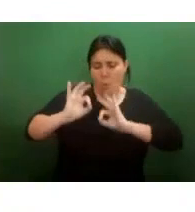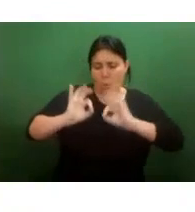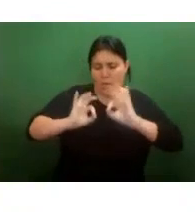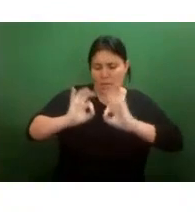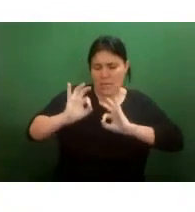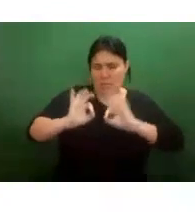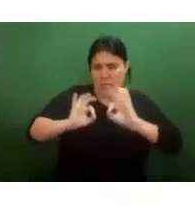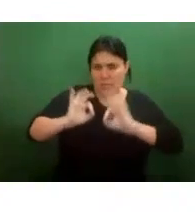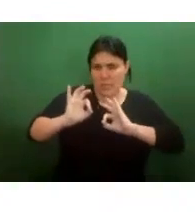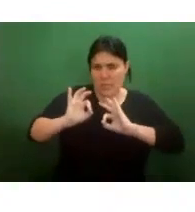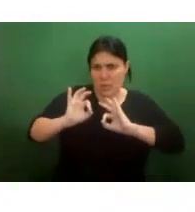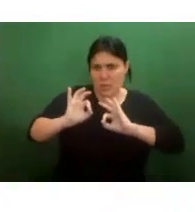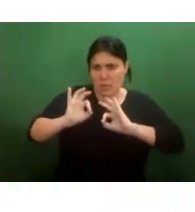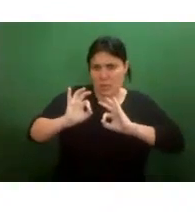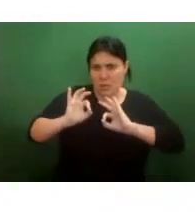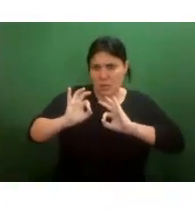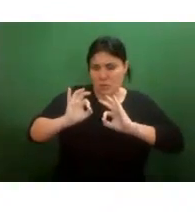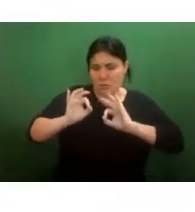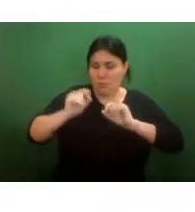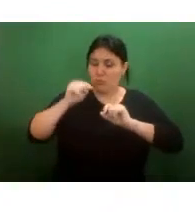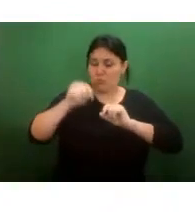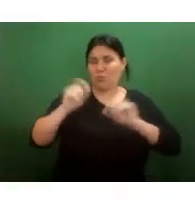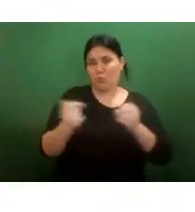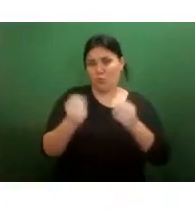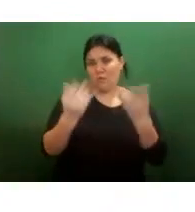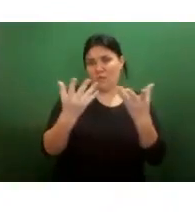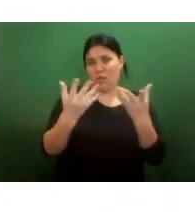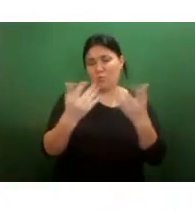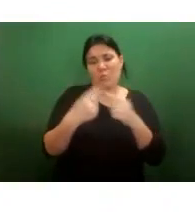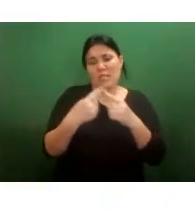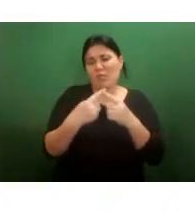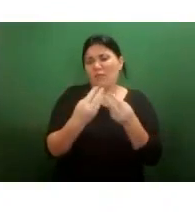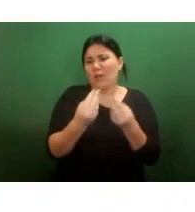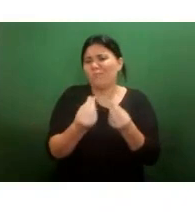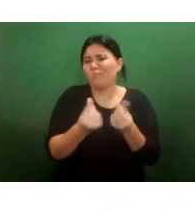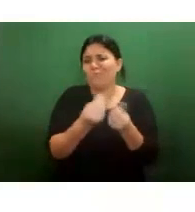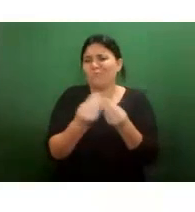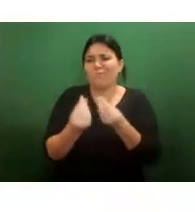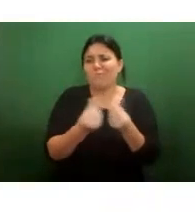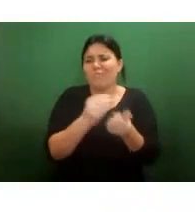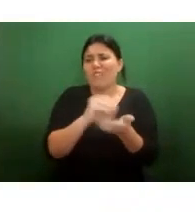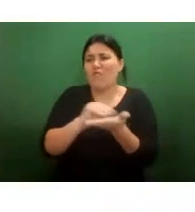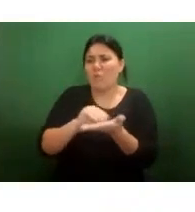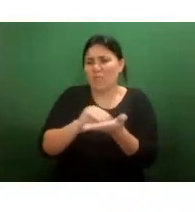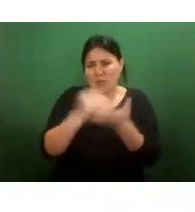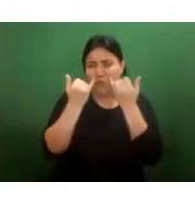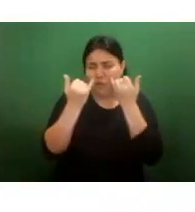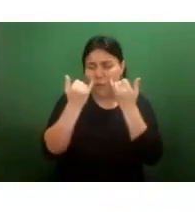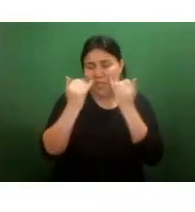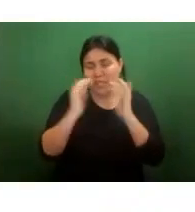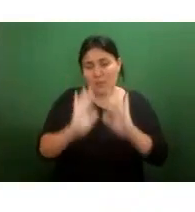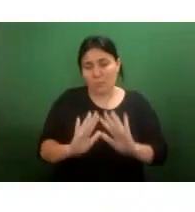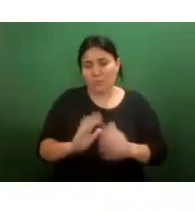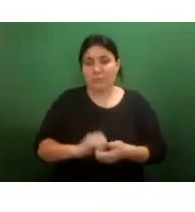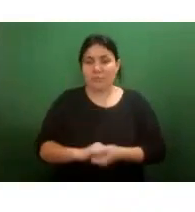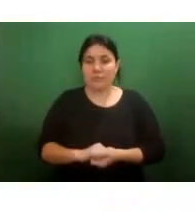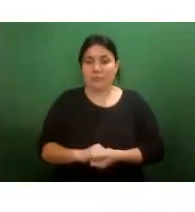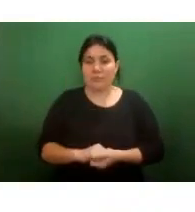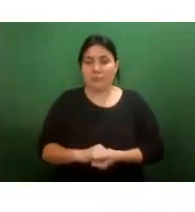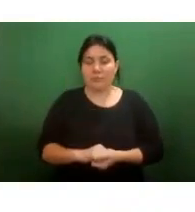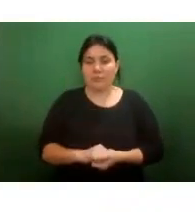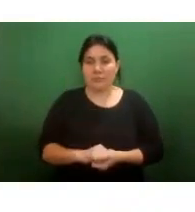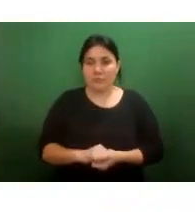elaboração de roteiros, né? Porque senão fica muito superficial, não tenha sombra de dúvidas, tá? Muito bem. Depois